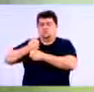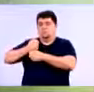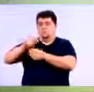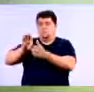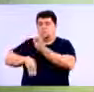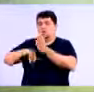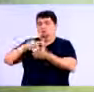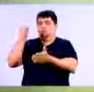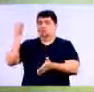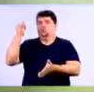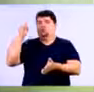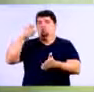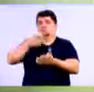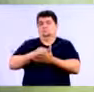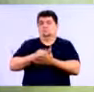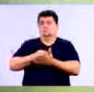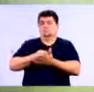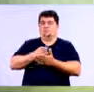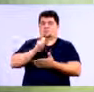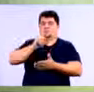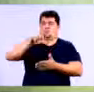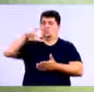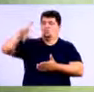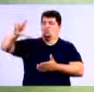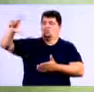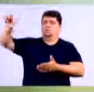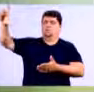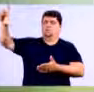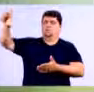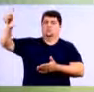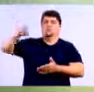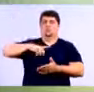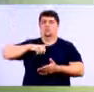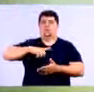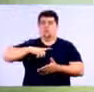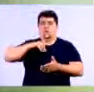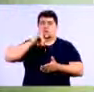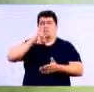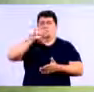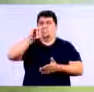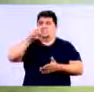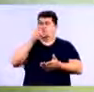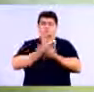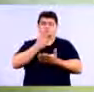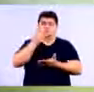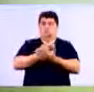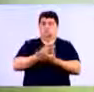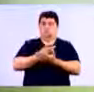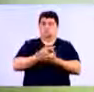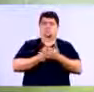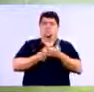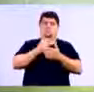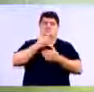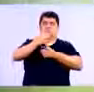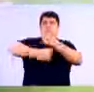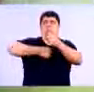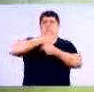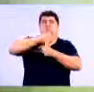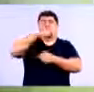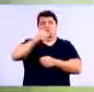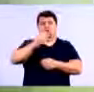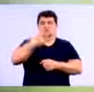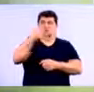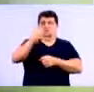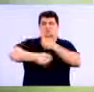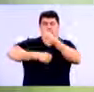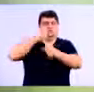para o governo. Progressiva significa uma taxa única, que você vai deixar daqui 10 anos, 20 anos, é 15% sobre o